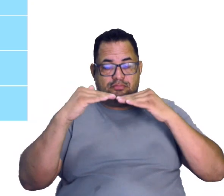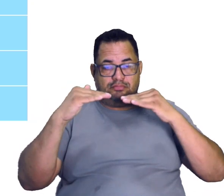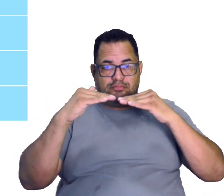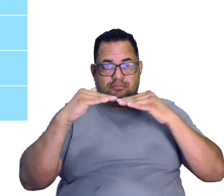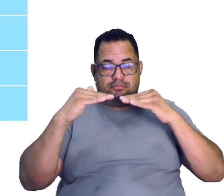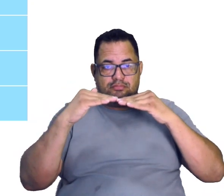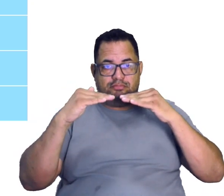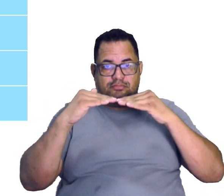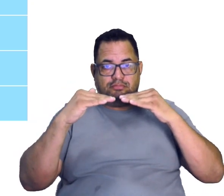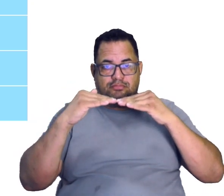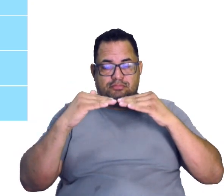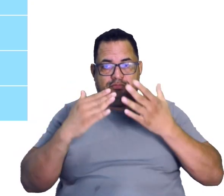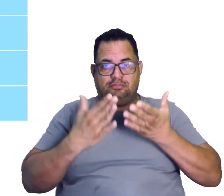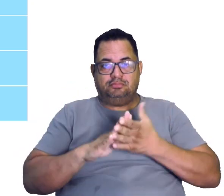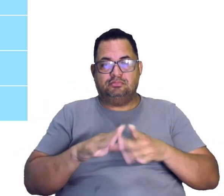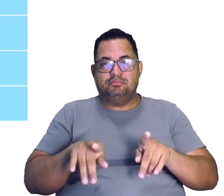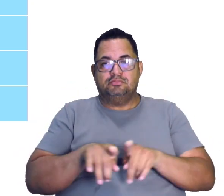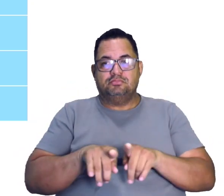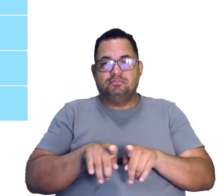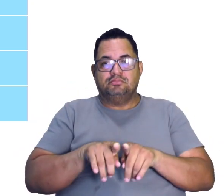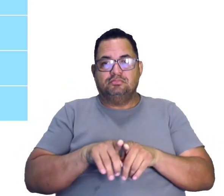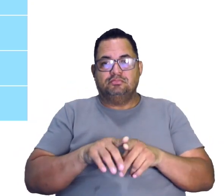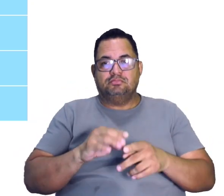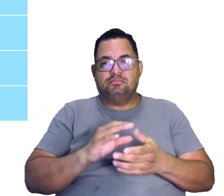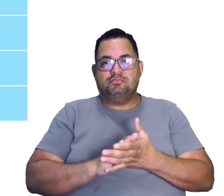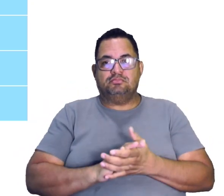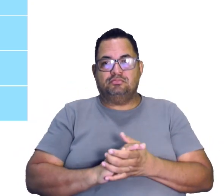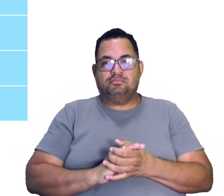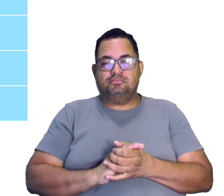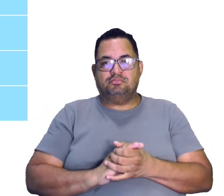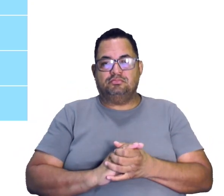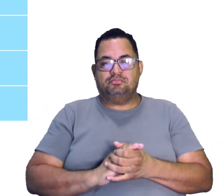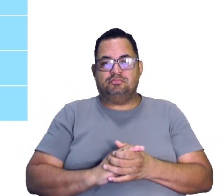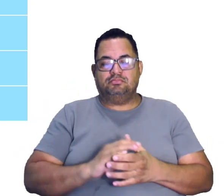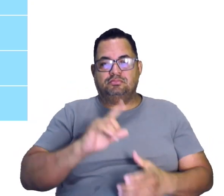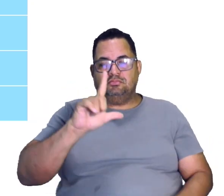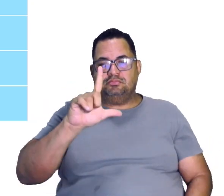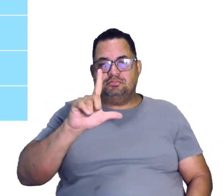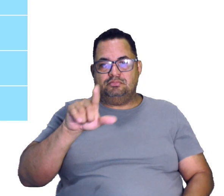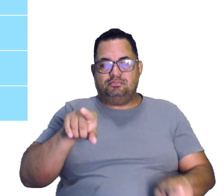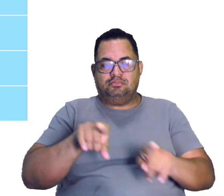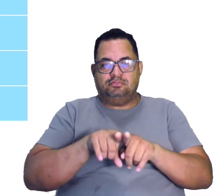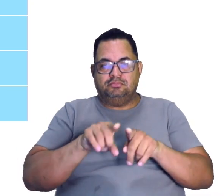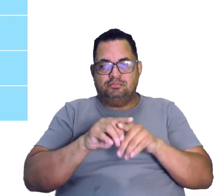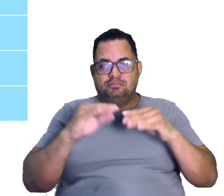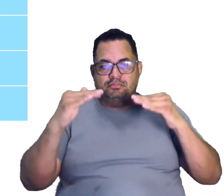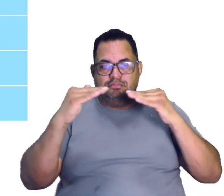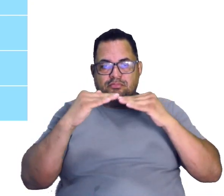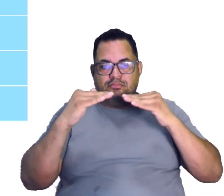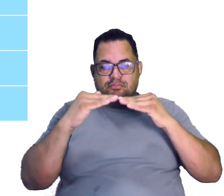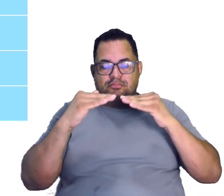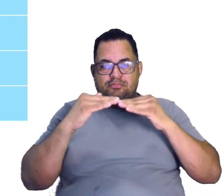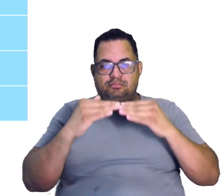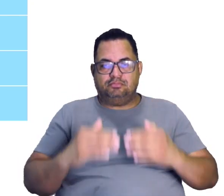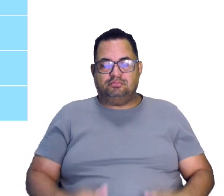equivalentes, né? Assim como o decímetro cúbico e o litro também são equivalentes. Então, assim, tem que